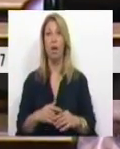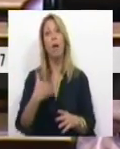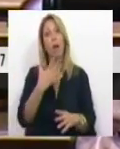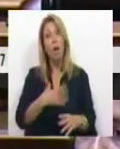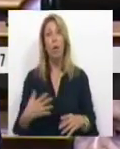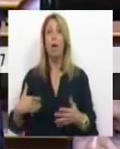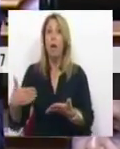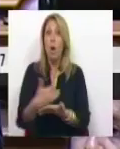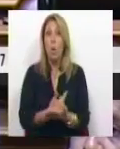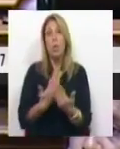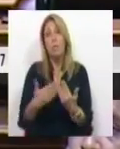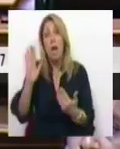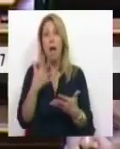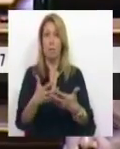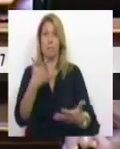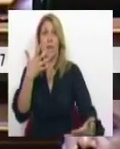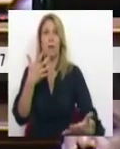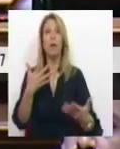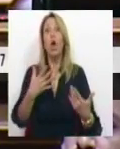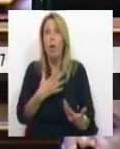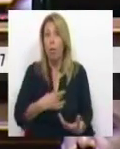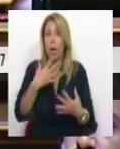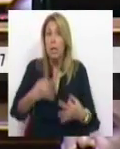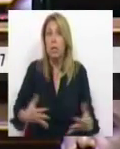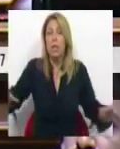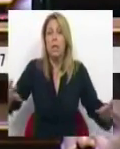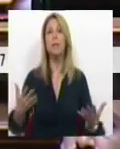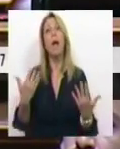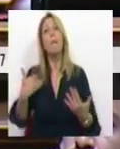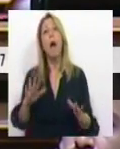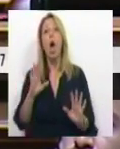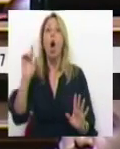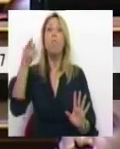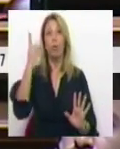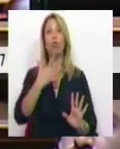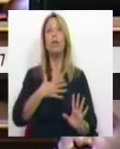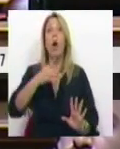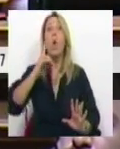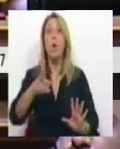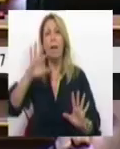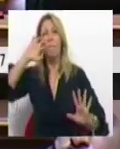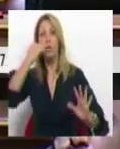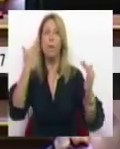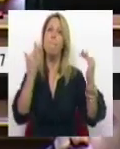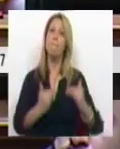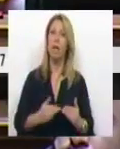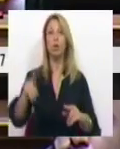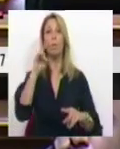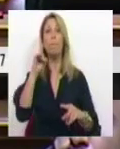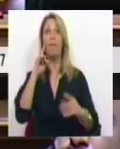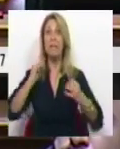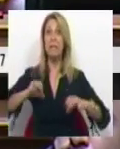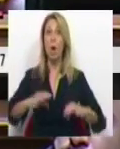fossem maiores, mais significativos, com certeza, mas sobretudo gostaríamos que tivesse havido menos prejuízo, que tivesse havido mais prevenção,